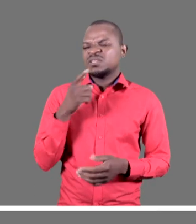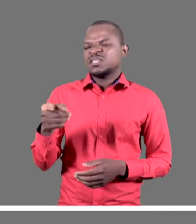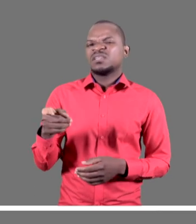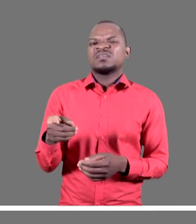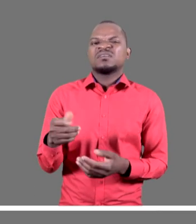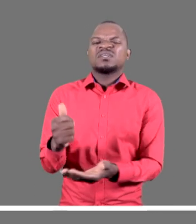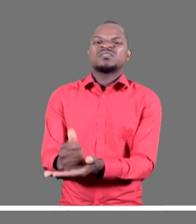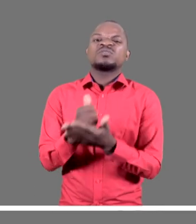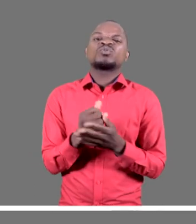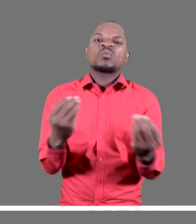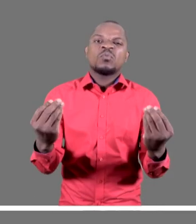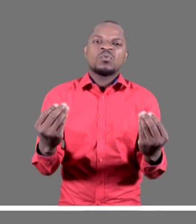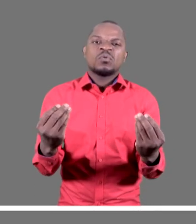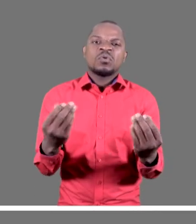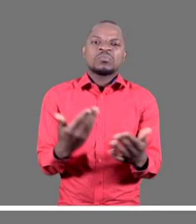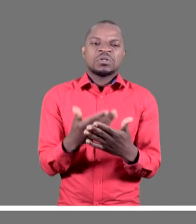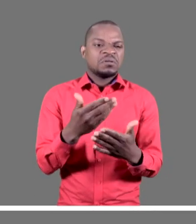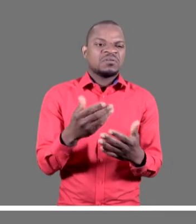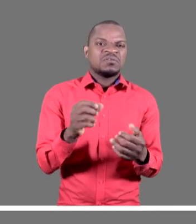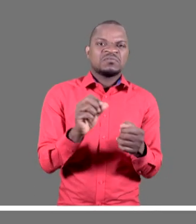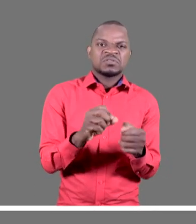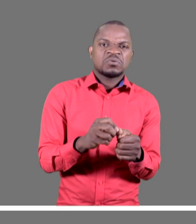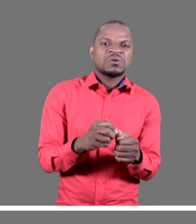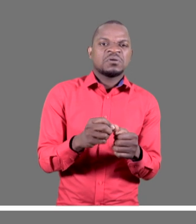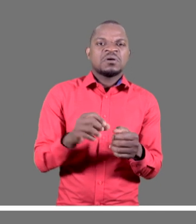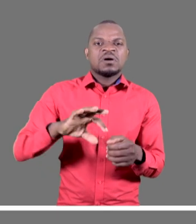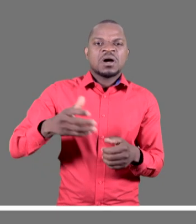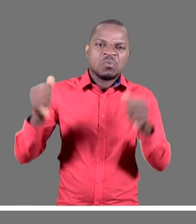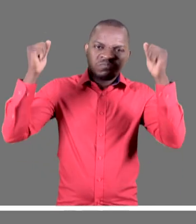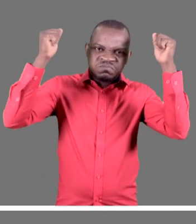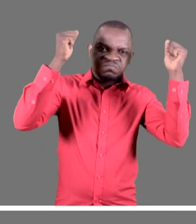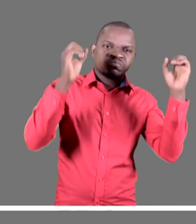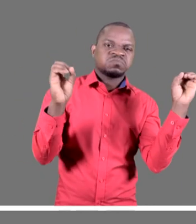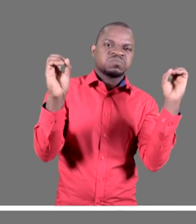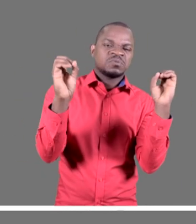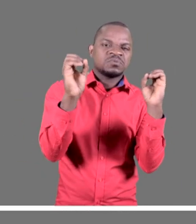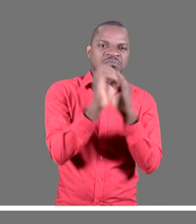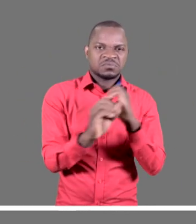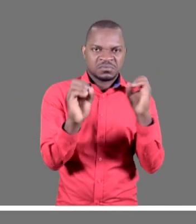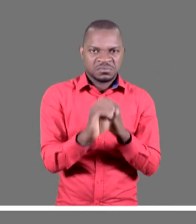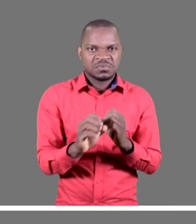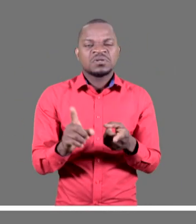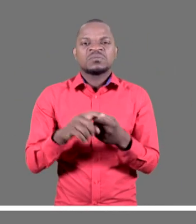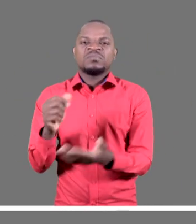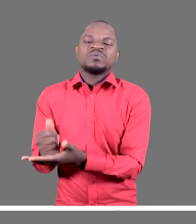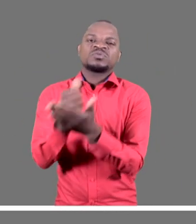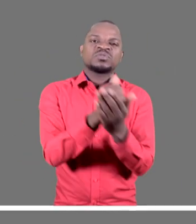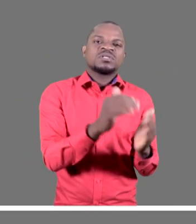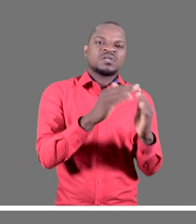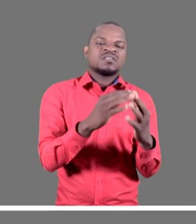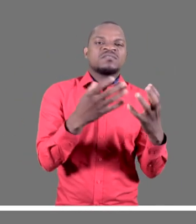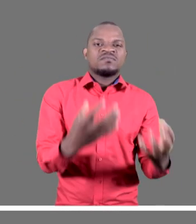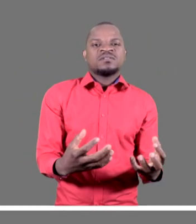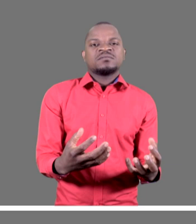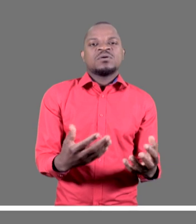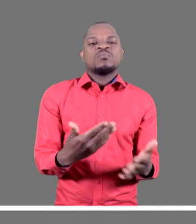que o que ela vai fazer para mim. Ela não pode produzir, não pode me cartar água, não pode fazer aquilo que uma nora que não tem deficiência